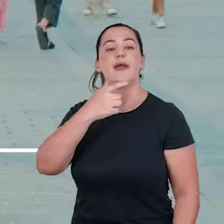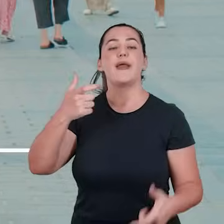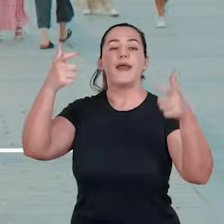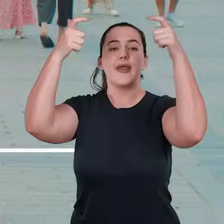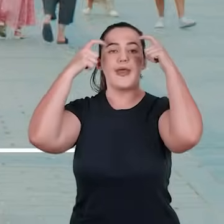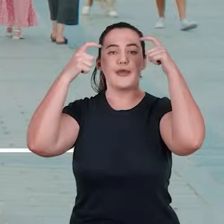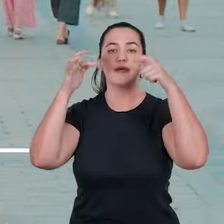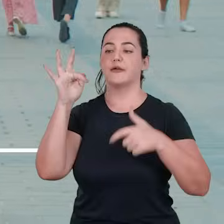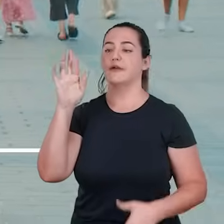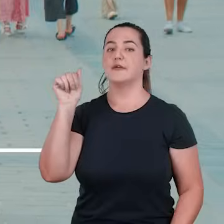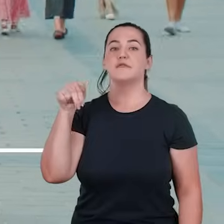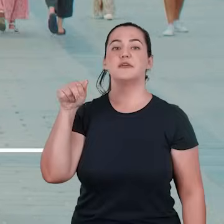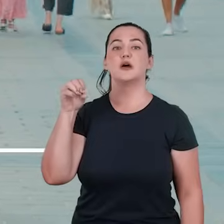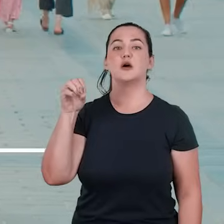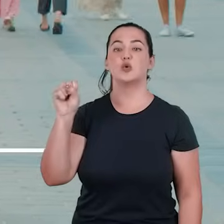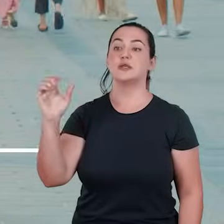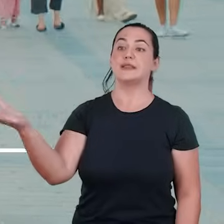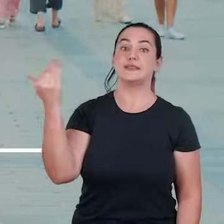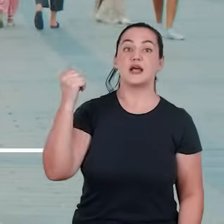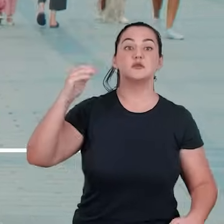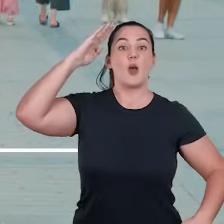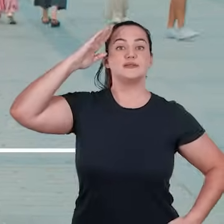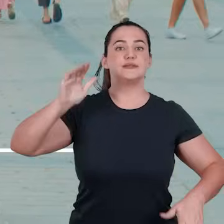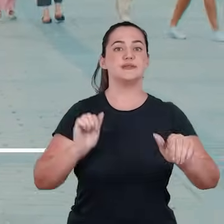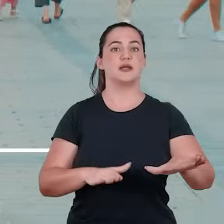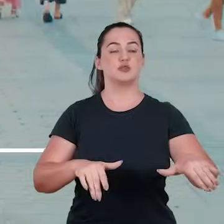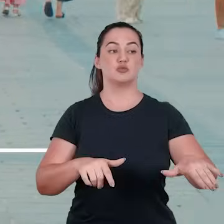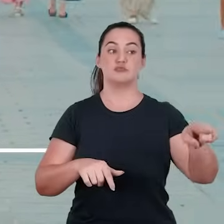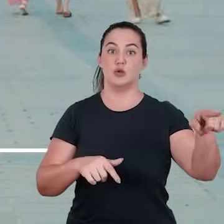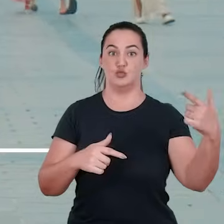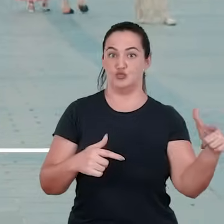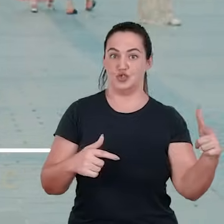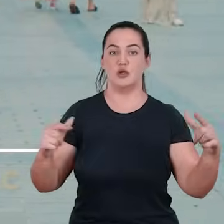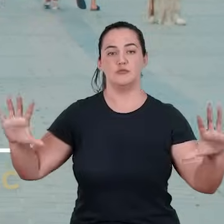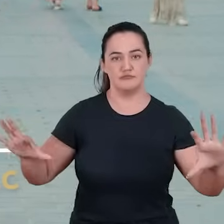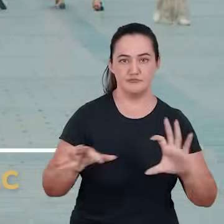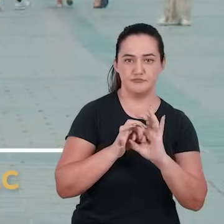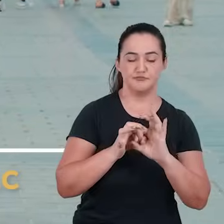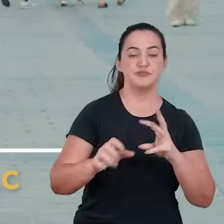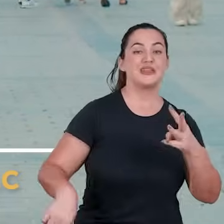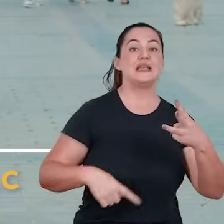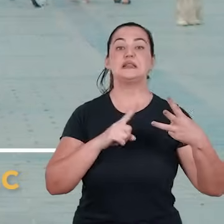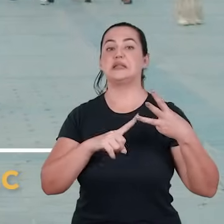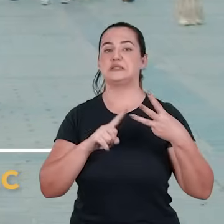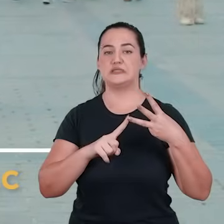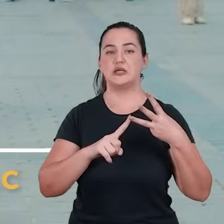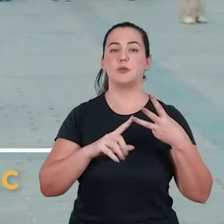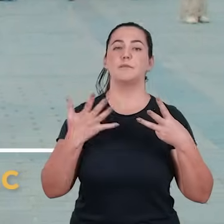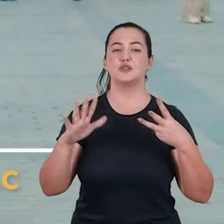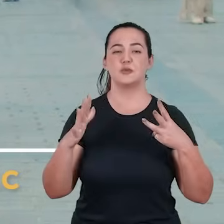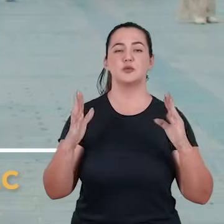o cristianismo um exército que o cristianismo não tinha. E em terceiro lugar, a partir de